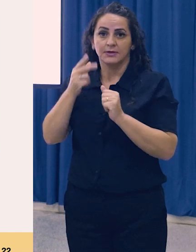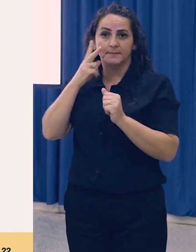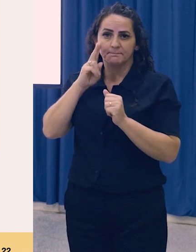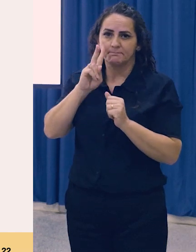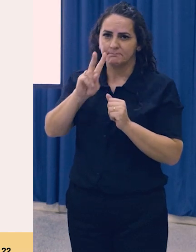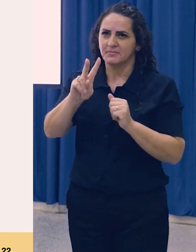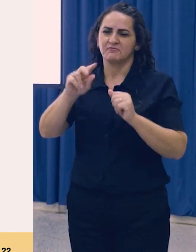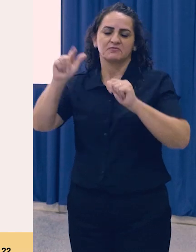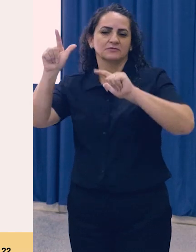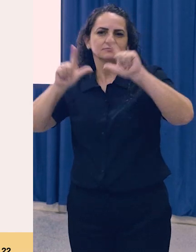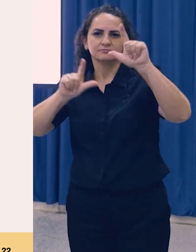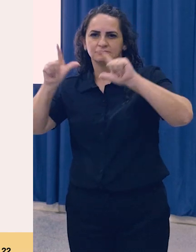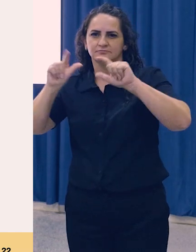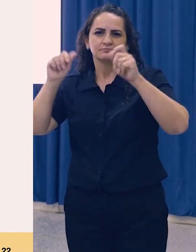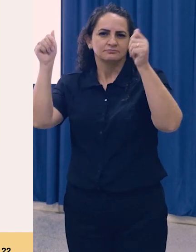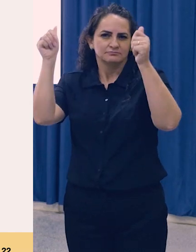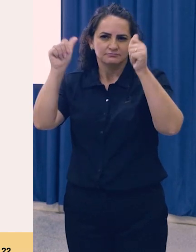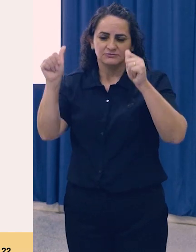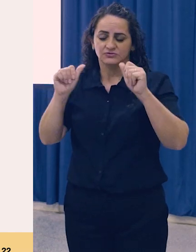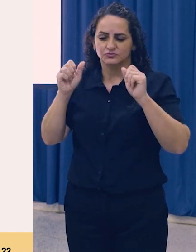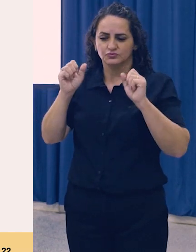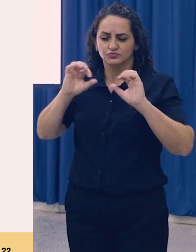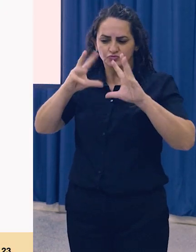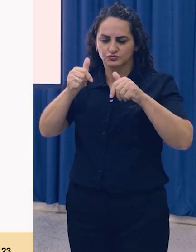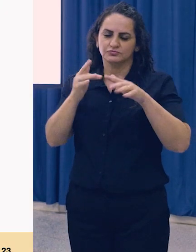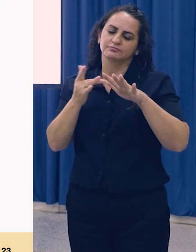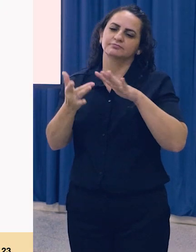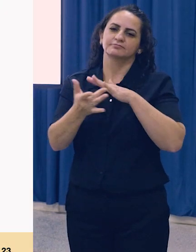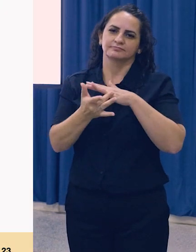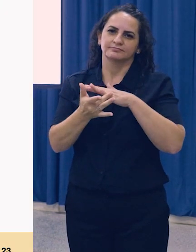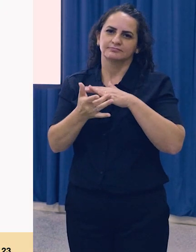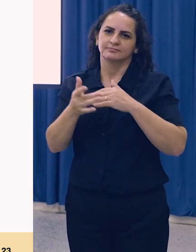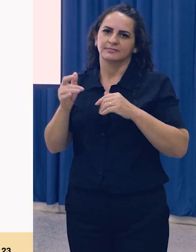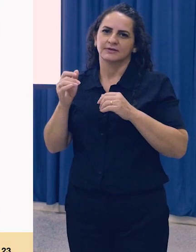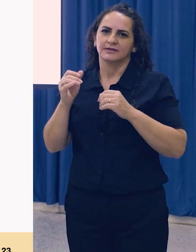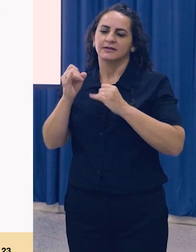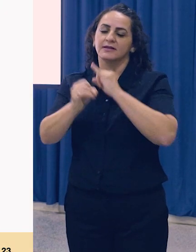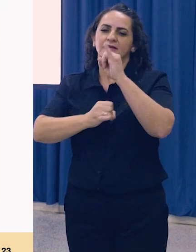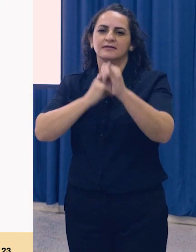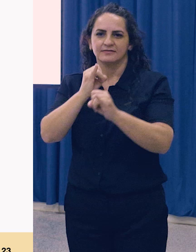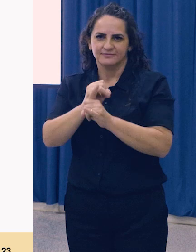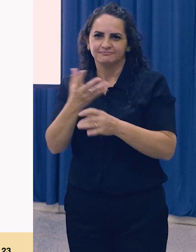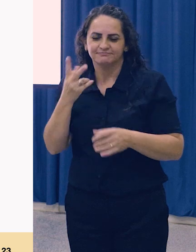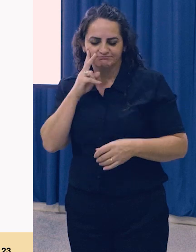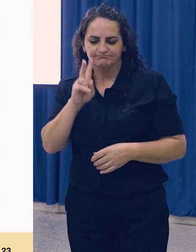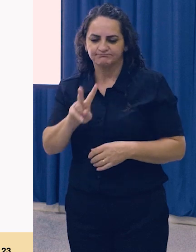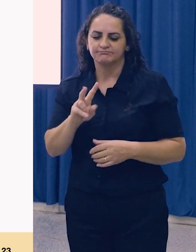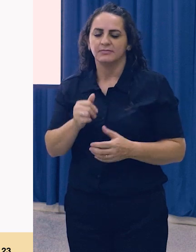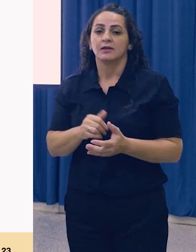tipo de vídeo, imagem, né? Tudo que é digital. Então, no filme, a